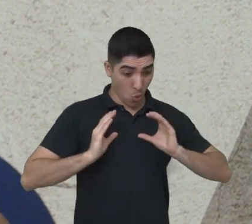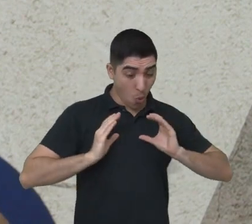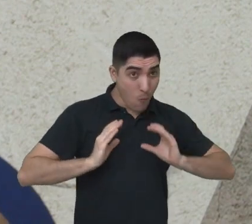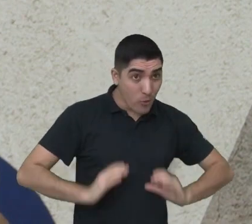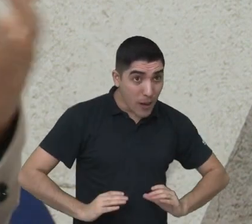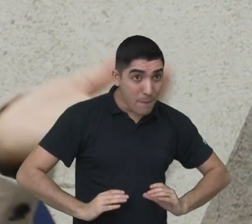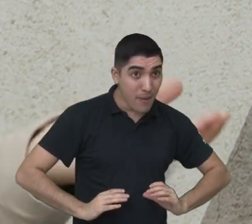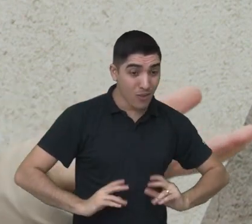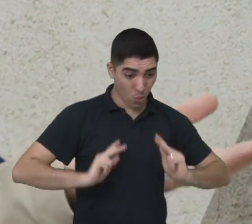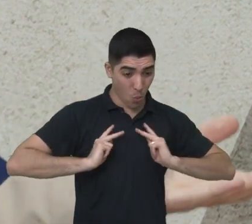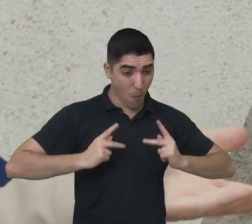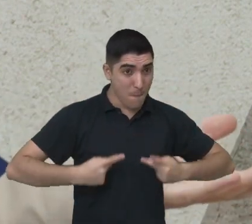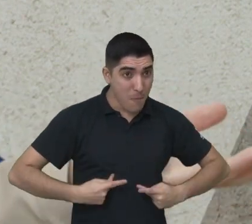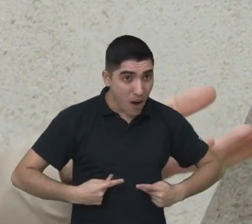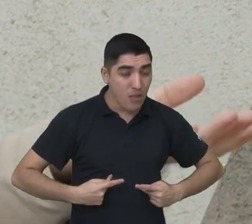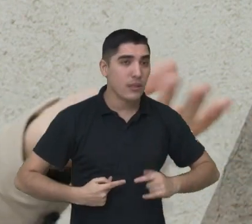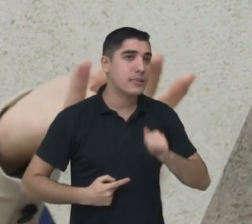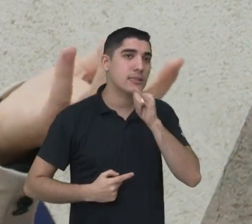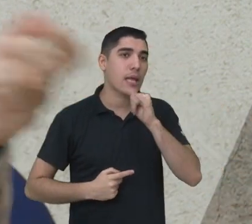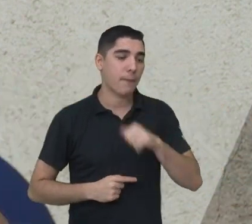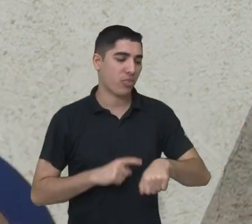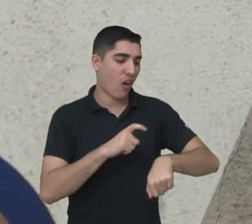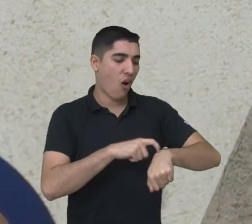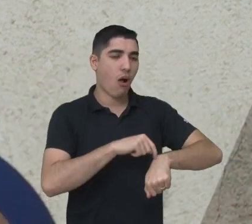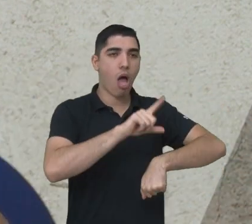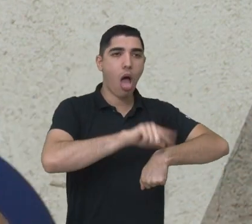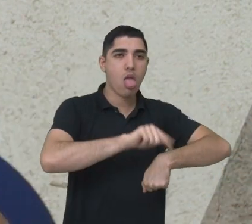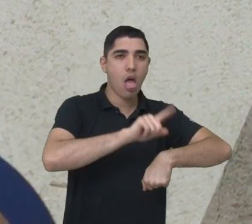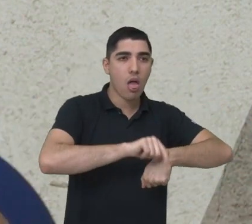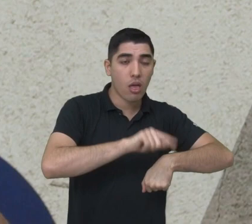mau comportamento, por exemplo, né,